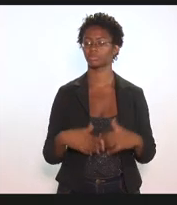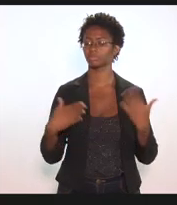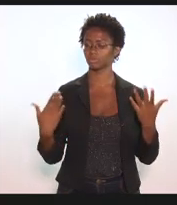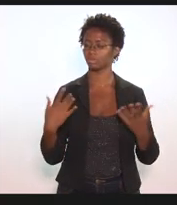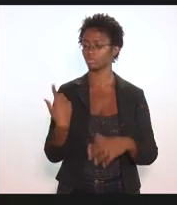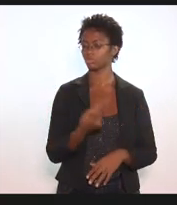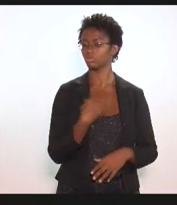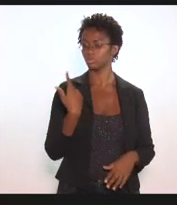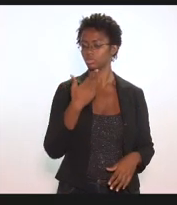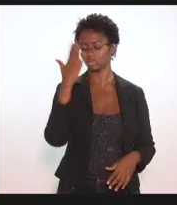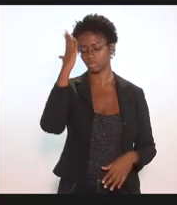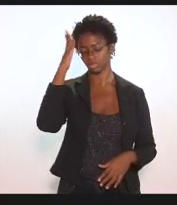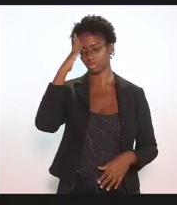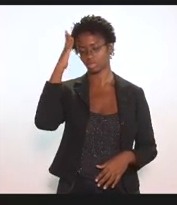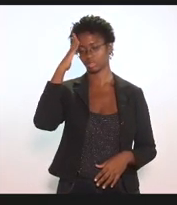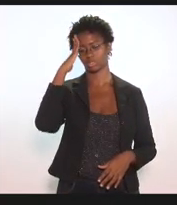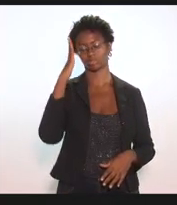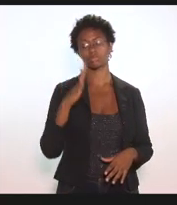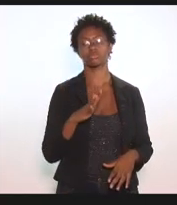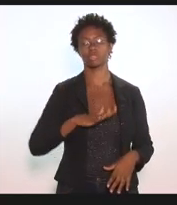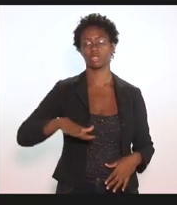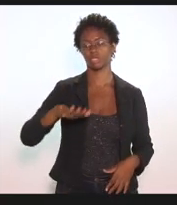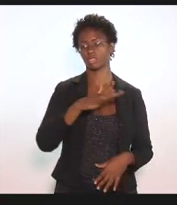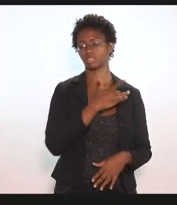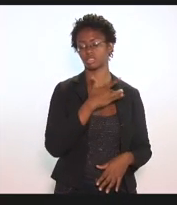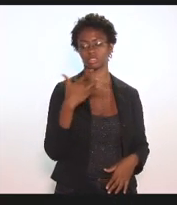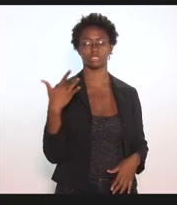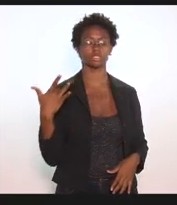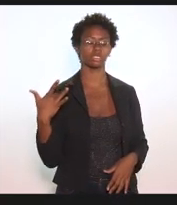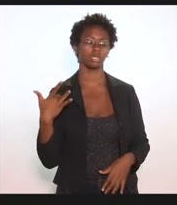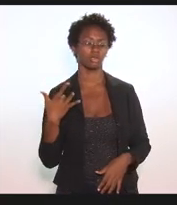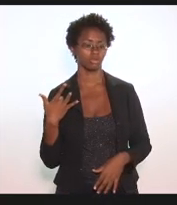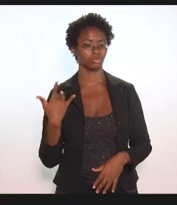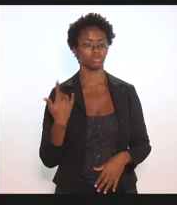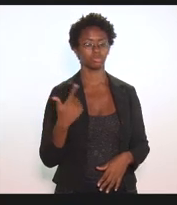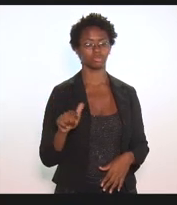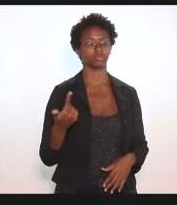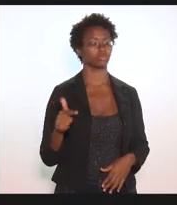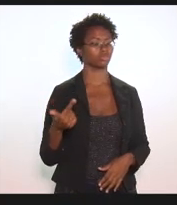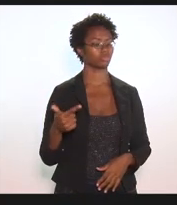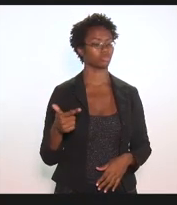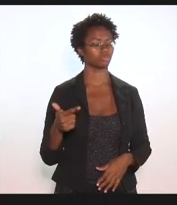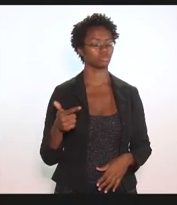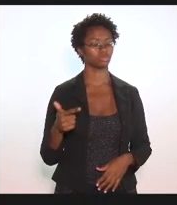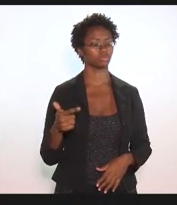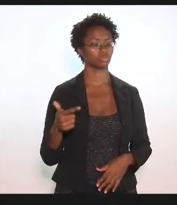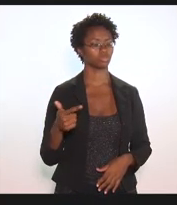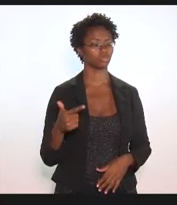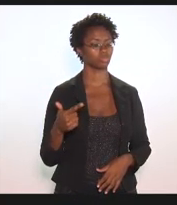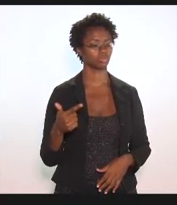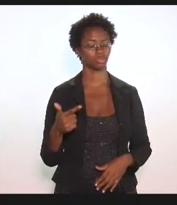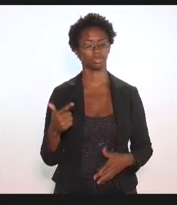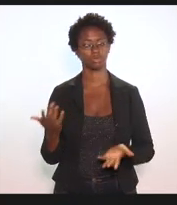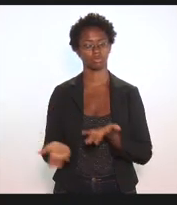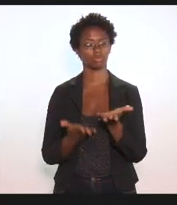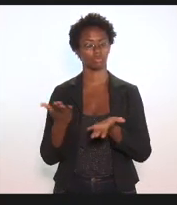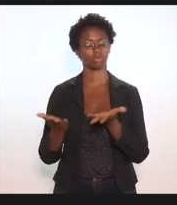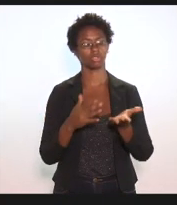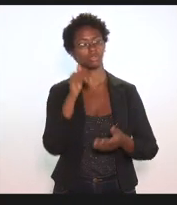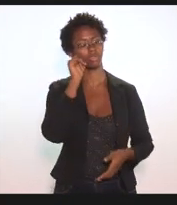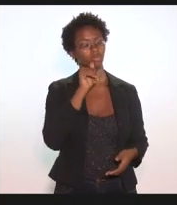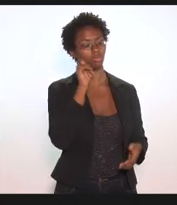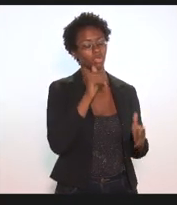que as unidades de saúde, elas não têm o atendimento para as mulheres nessa fase da